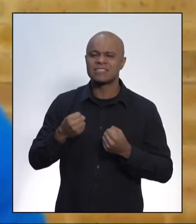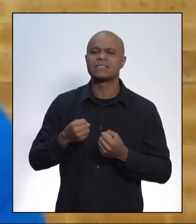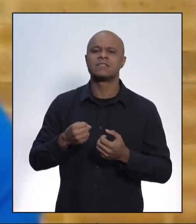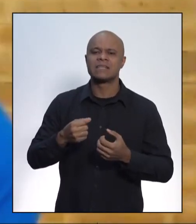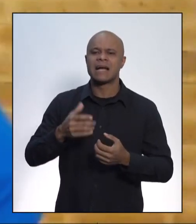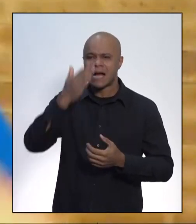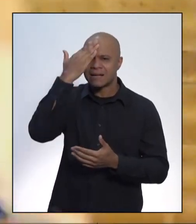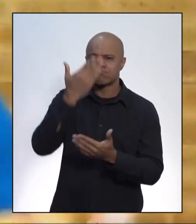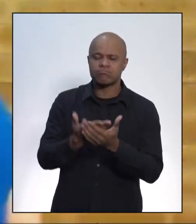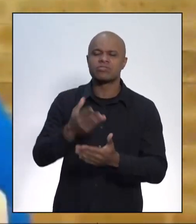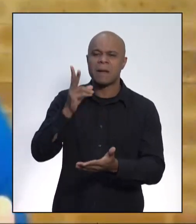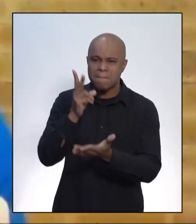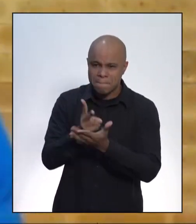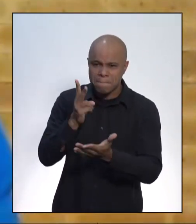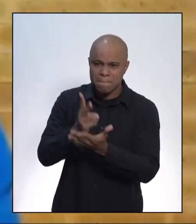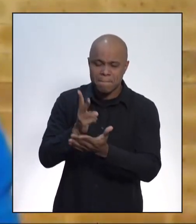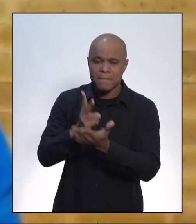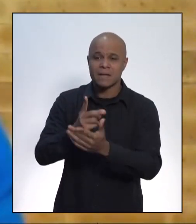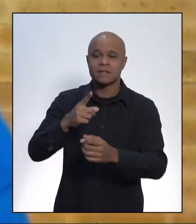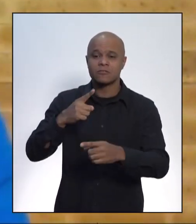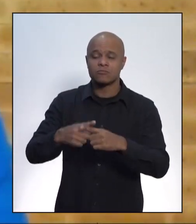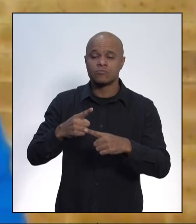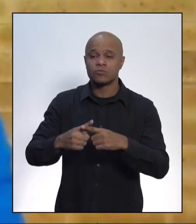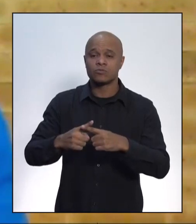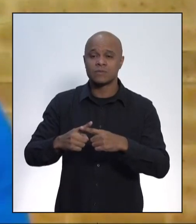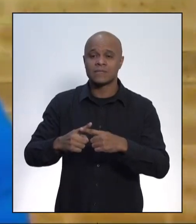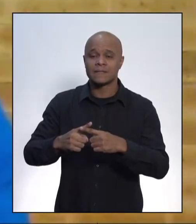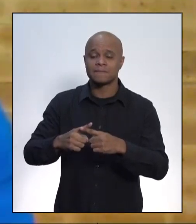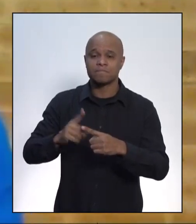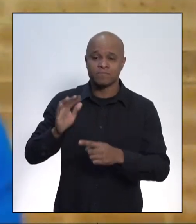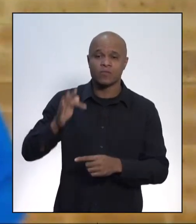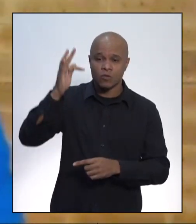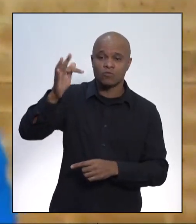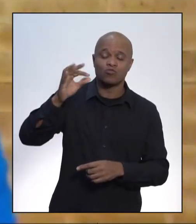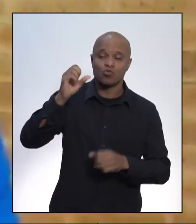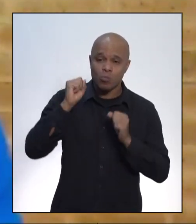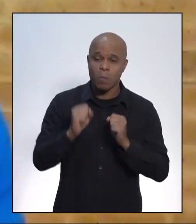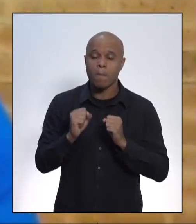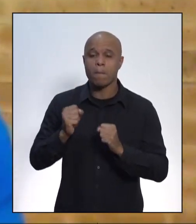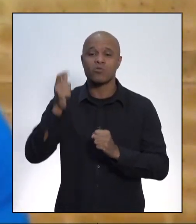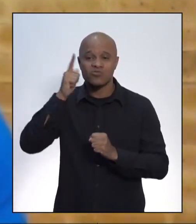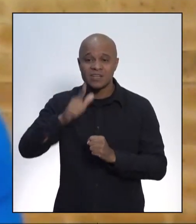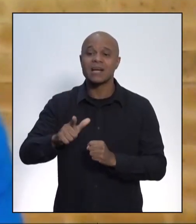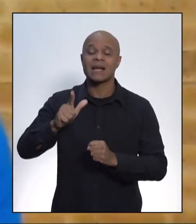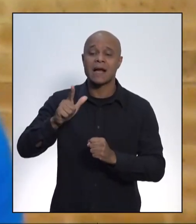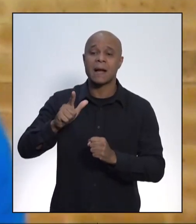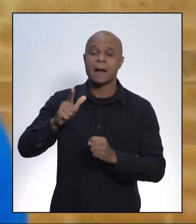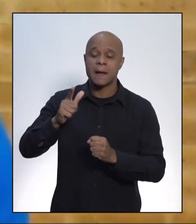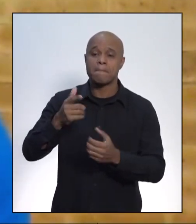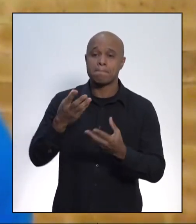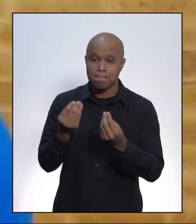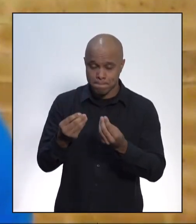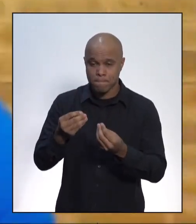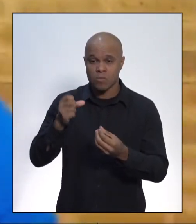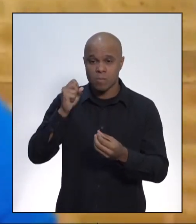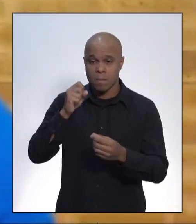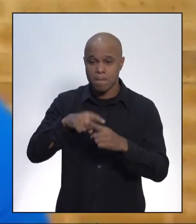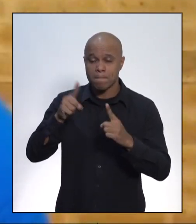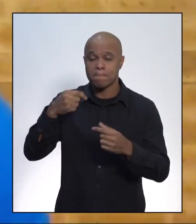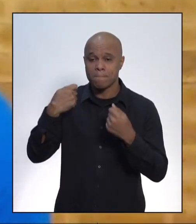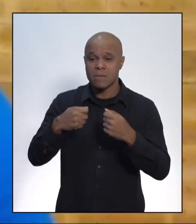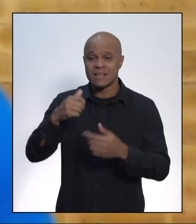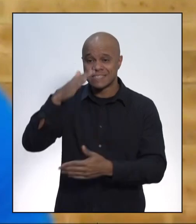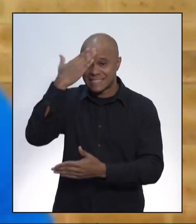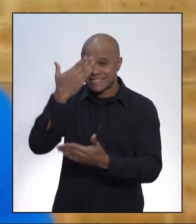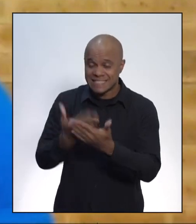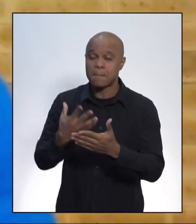alto, porque você vai colher alto também, né? Se você aposta pequeno, você vai acabar tendo um retorno pequeno,